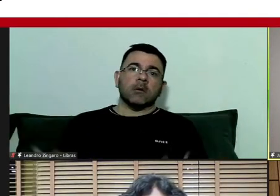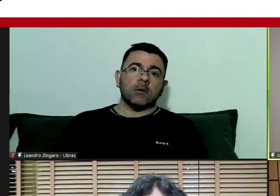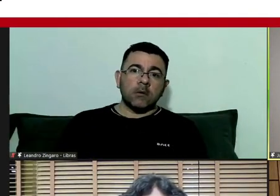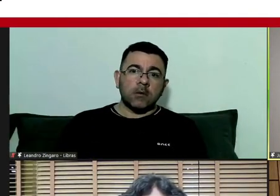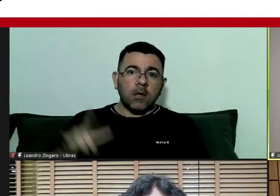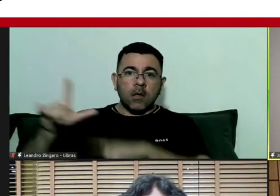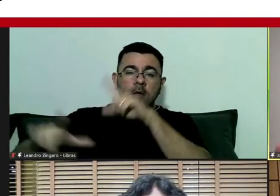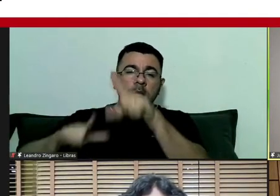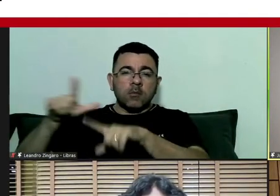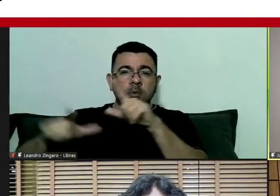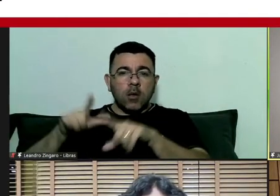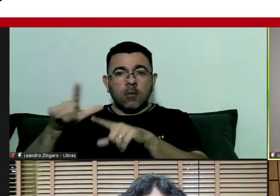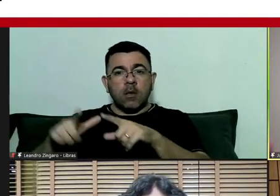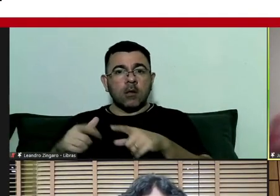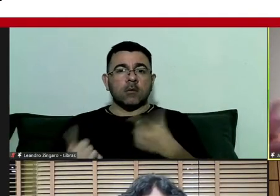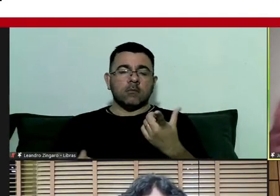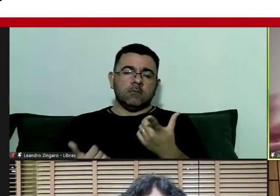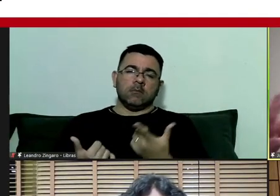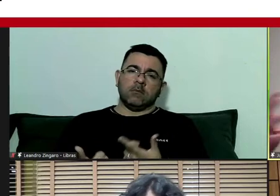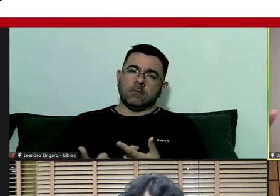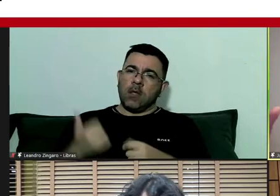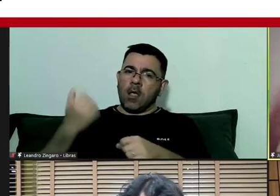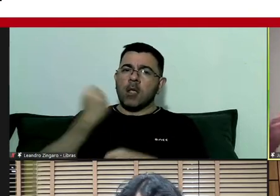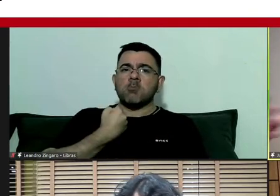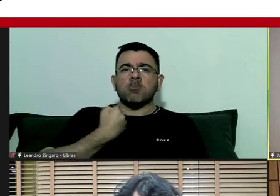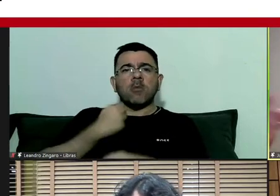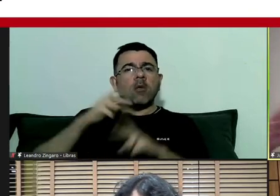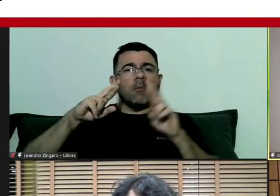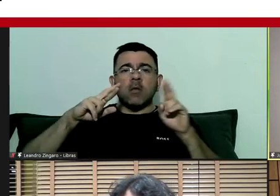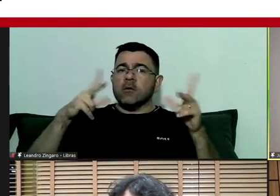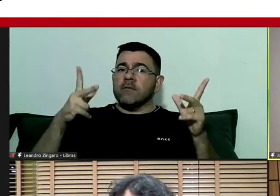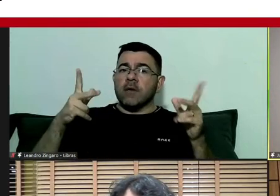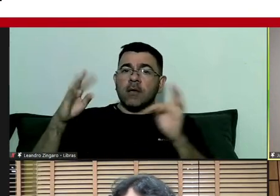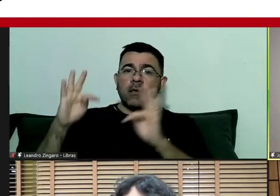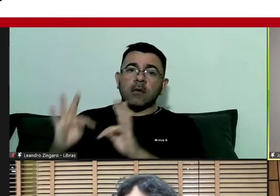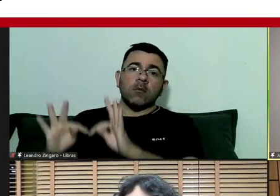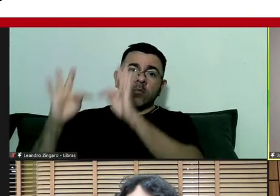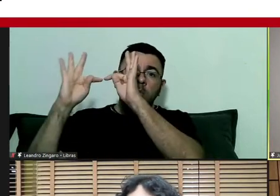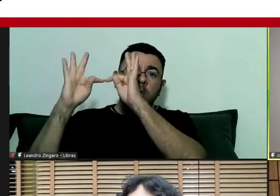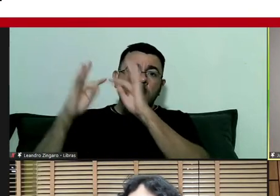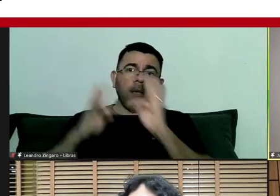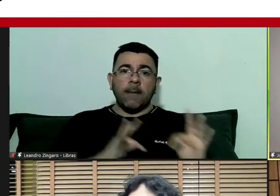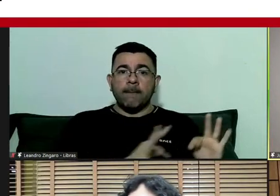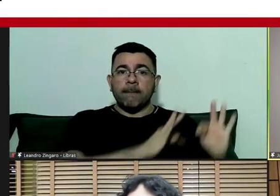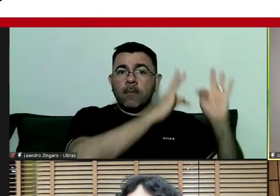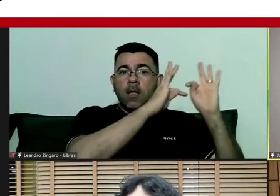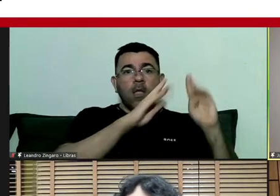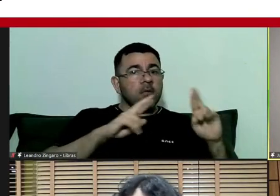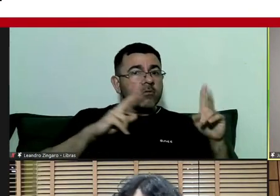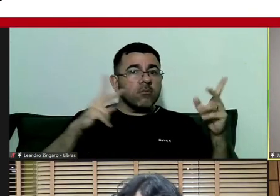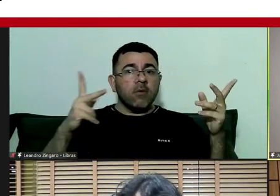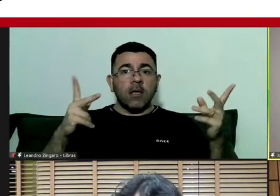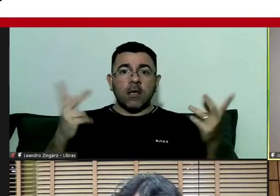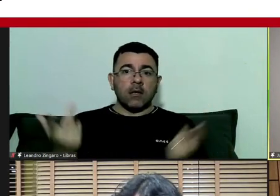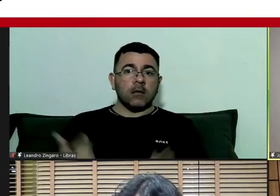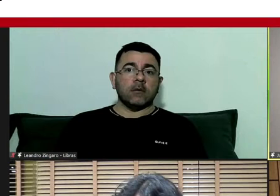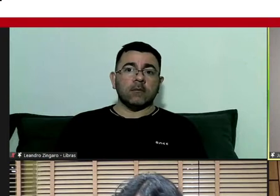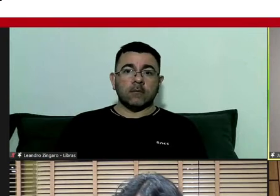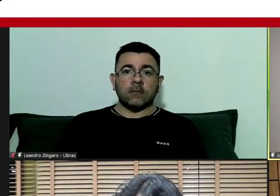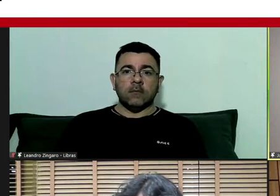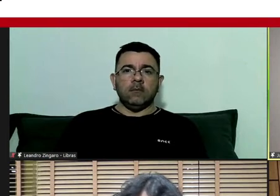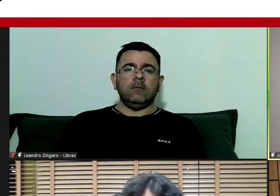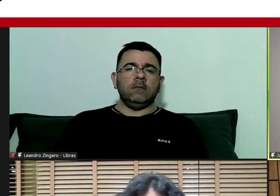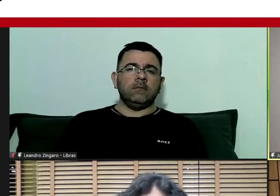número de pessoas que vai ter que trabalhar a infraestrutura de tecnologia por trás né então quantidade de capacidade de armazen ento de